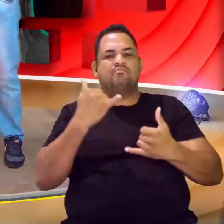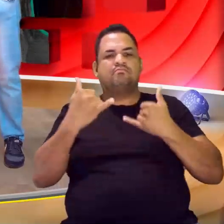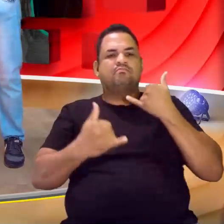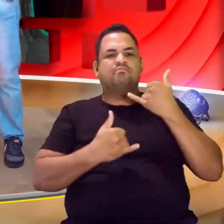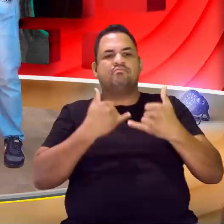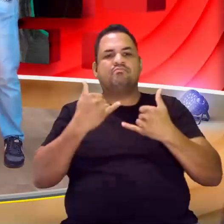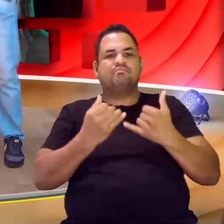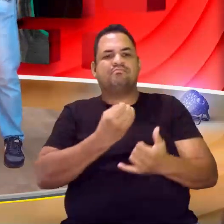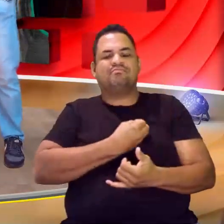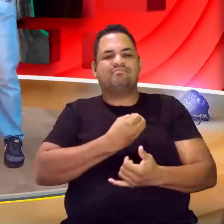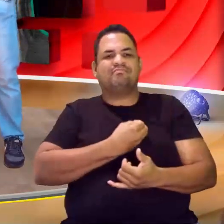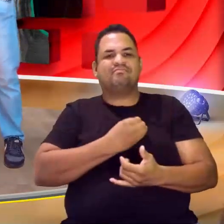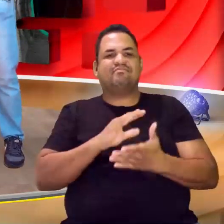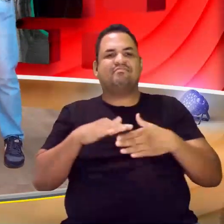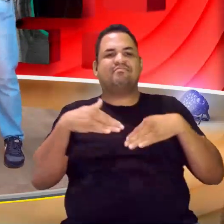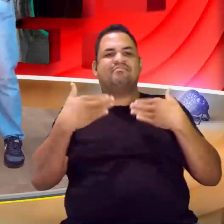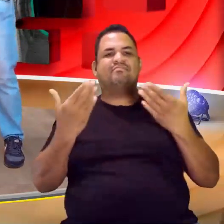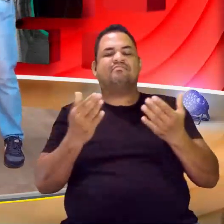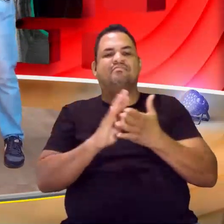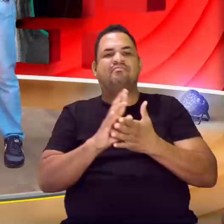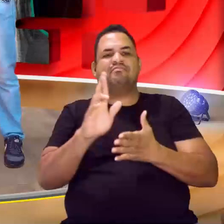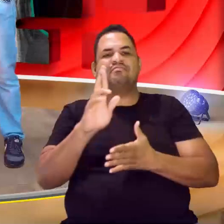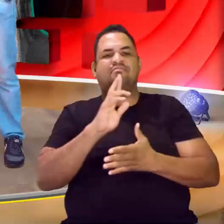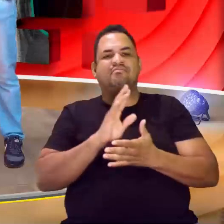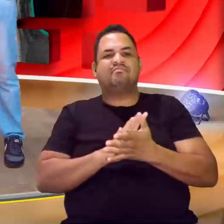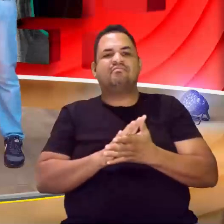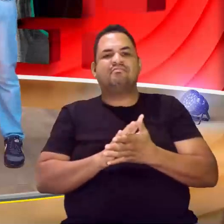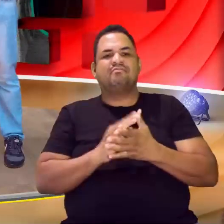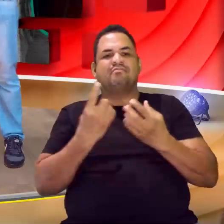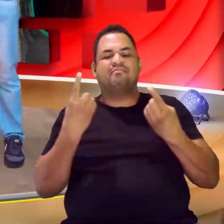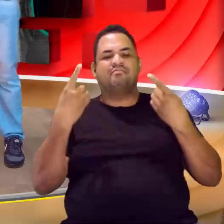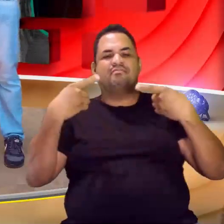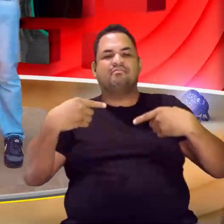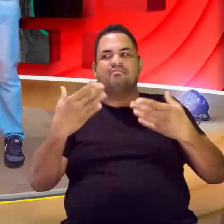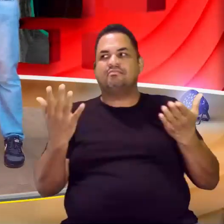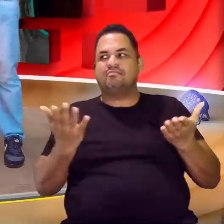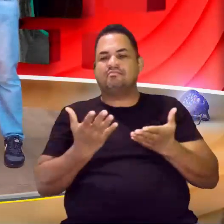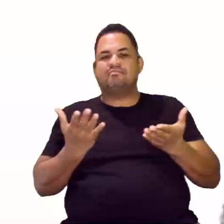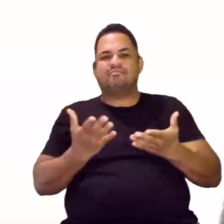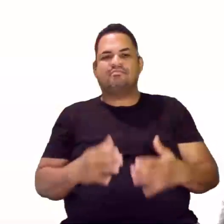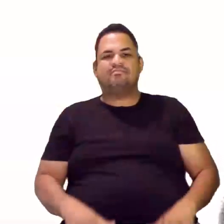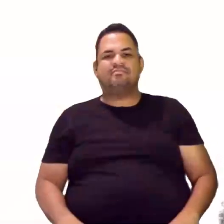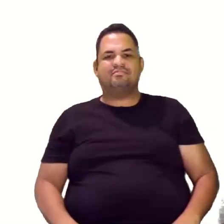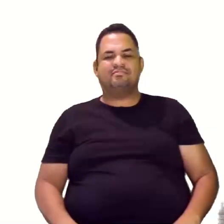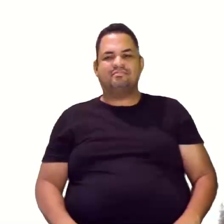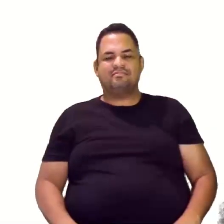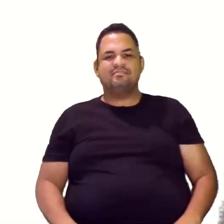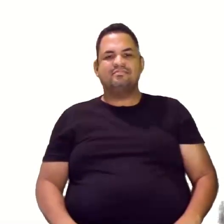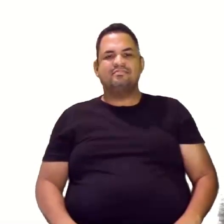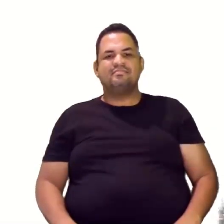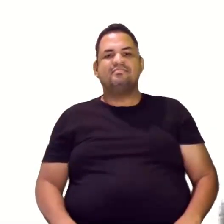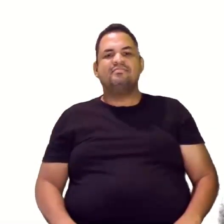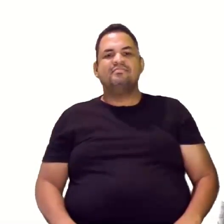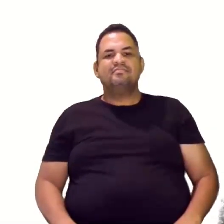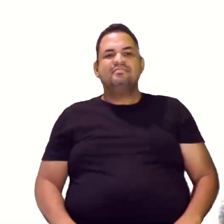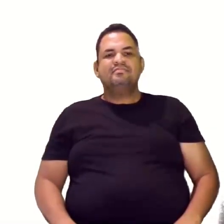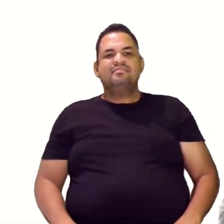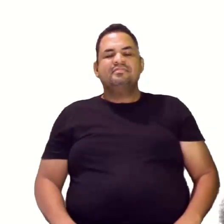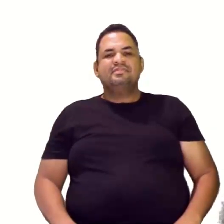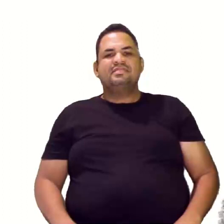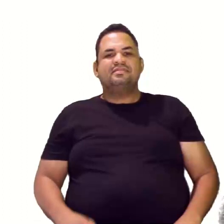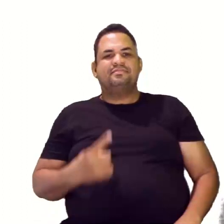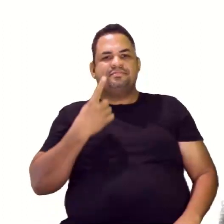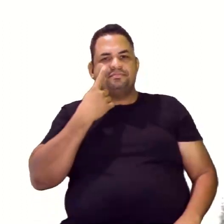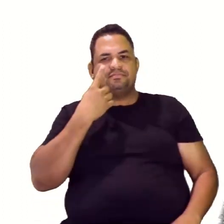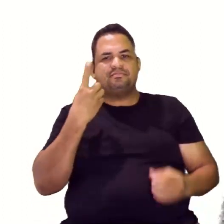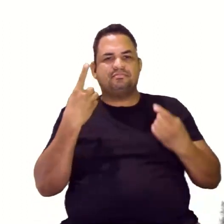nosso brincando com os números. Qual é a resposta do nosso desafio da aula de hoje? Olha lá. E o desafio era o seguinte. Como era? Vamos ver, vamos era